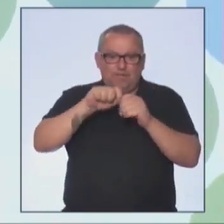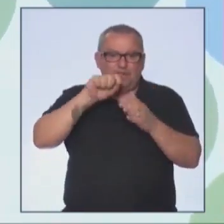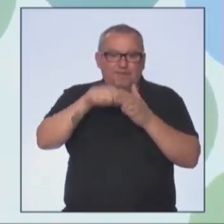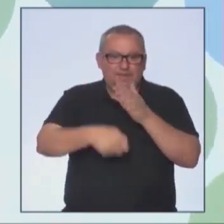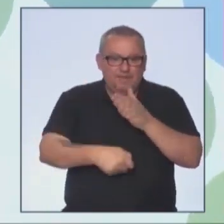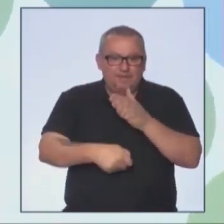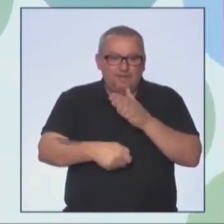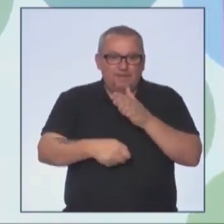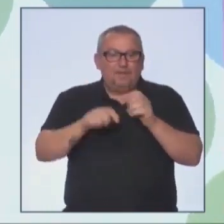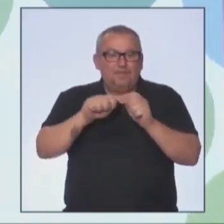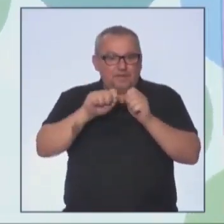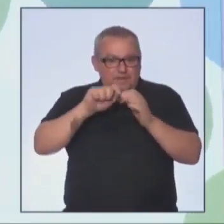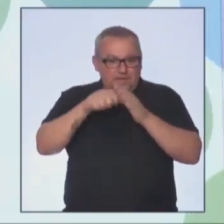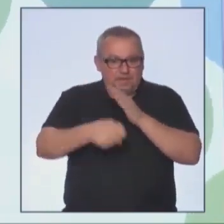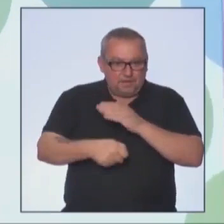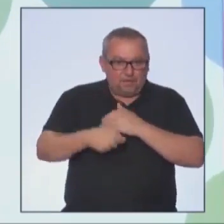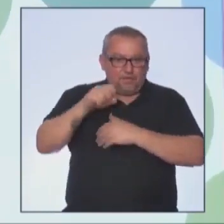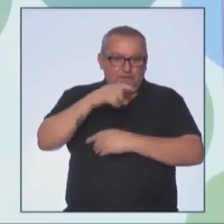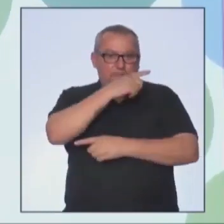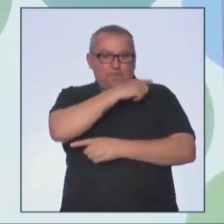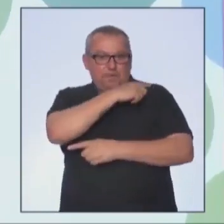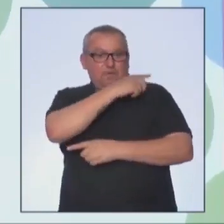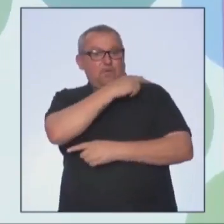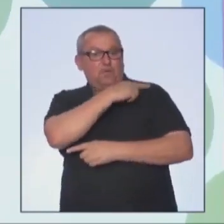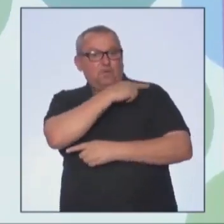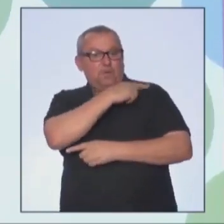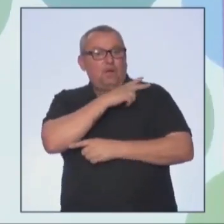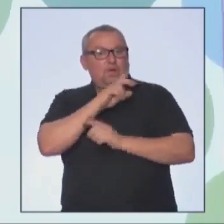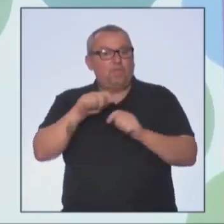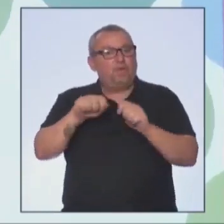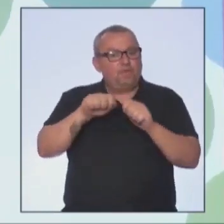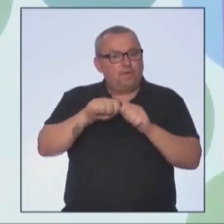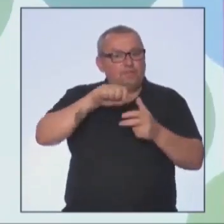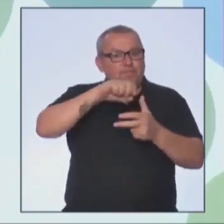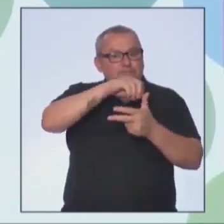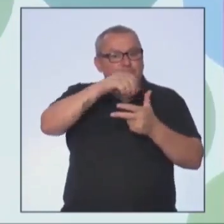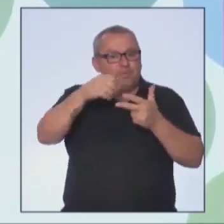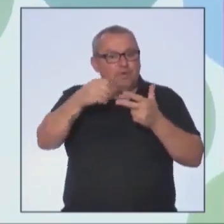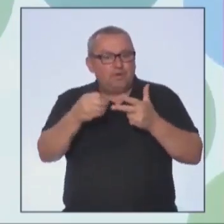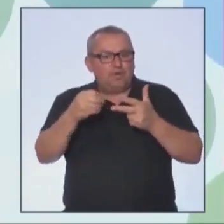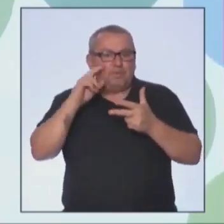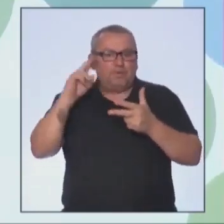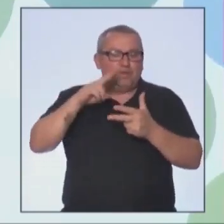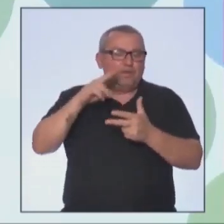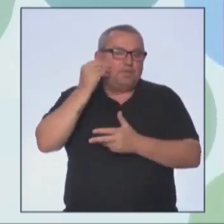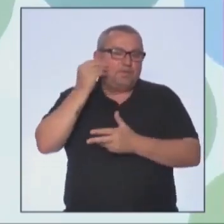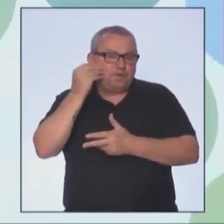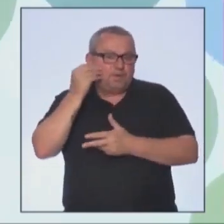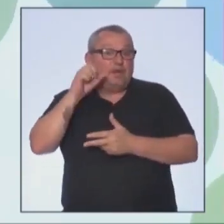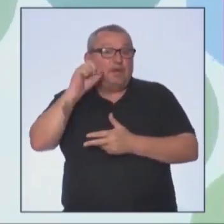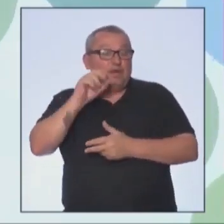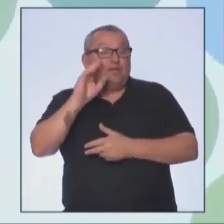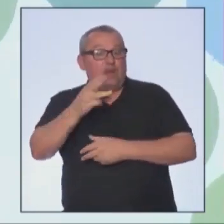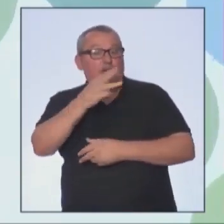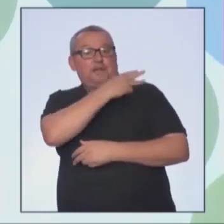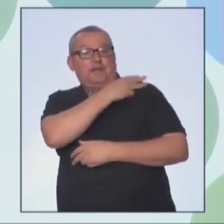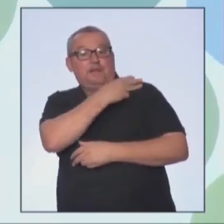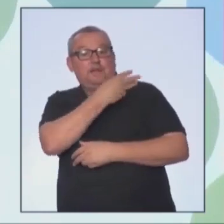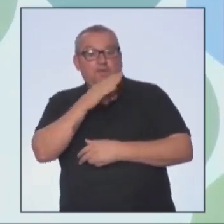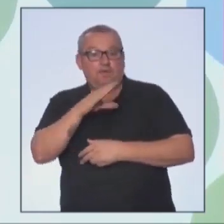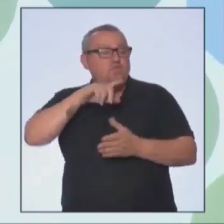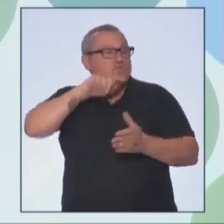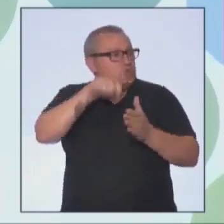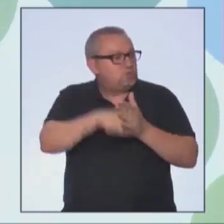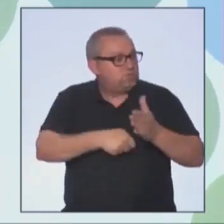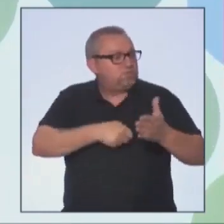vocês podem já fazer a inscrição. Seja você do primeiro ou do segundo, já podem fazer a inscrição como treineiros. E você que está no terceiro, já se inscreve para valer